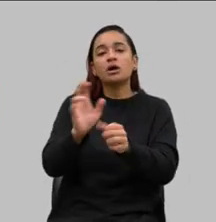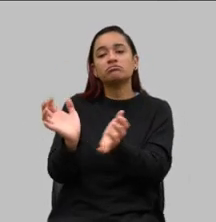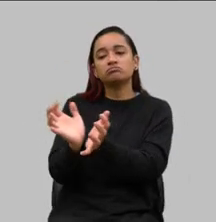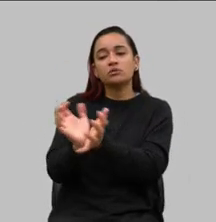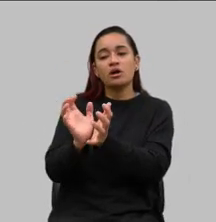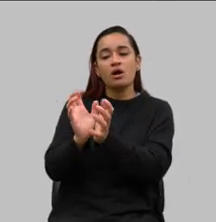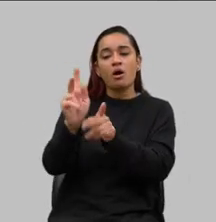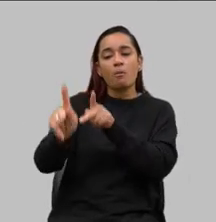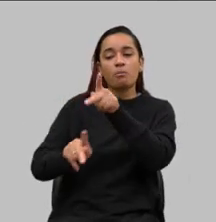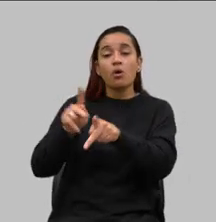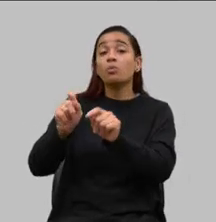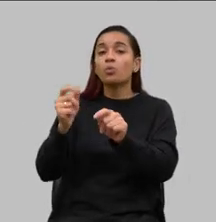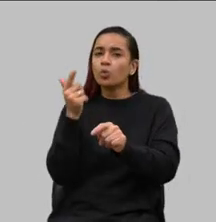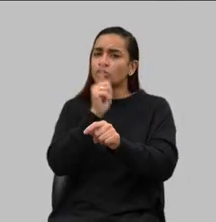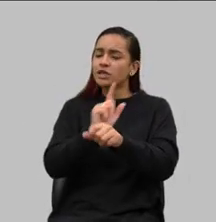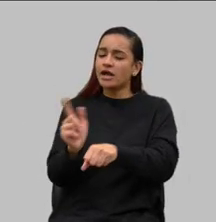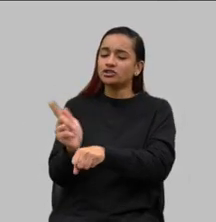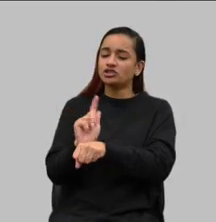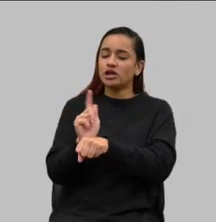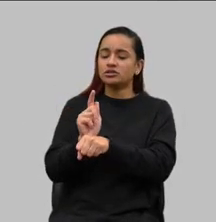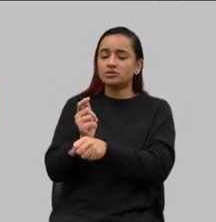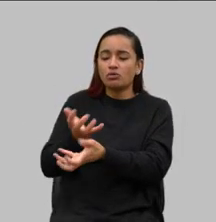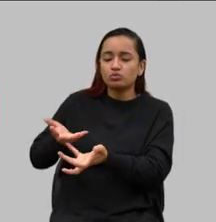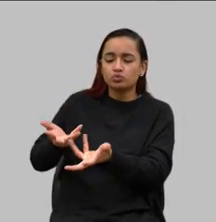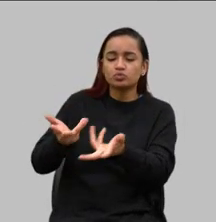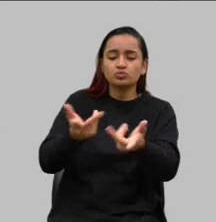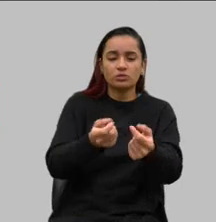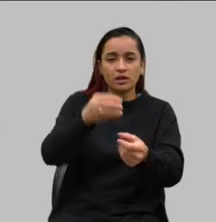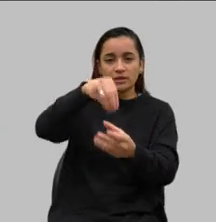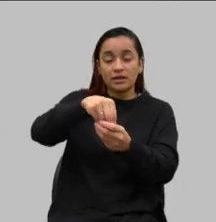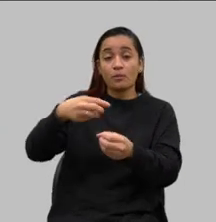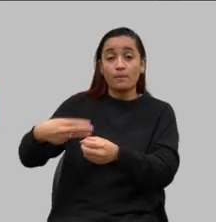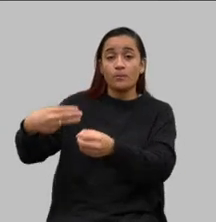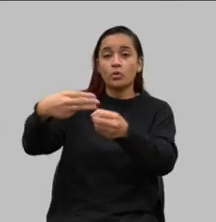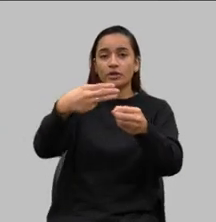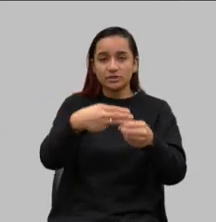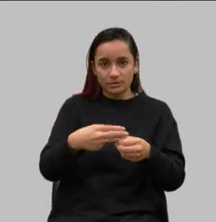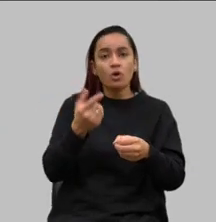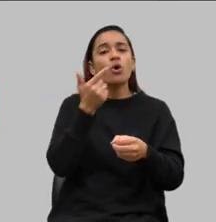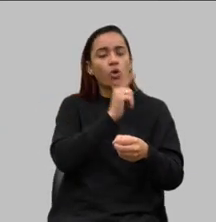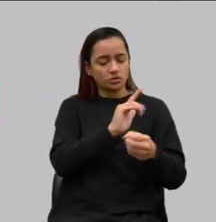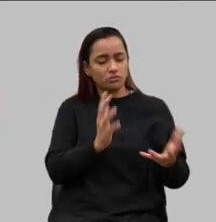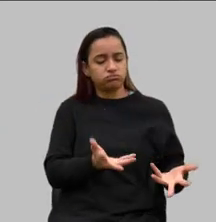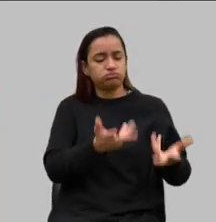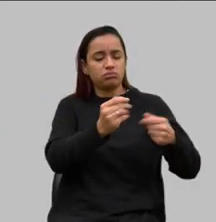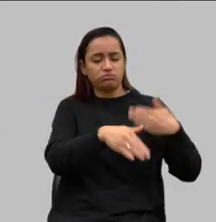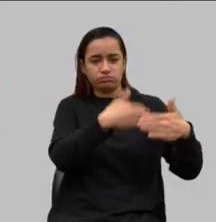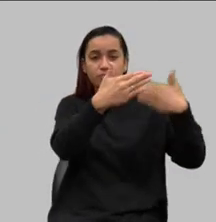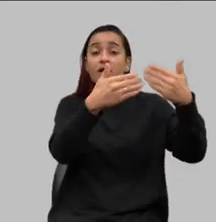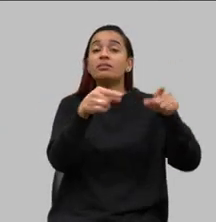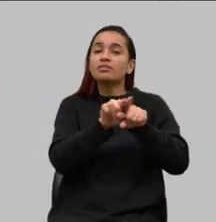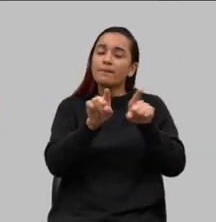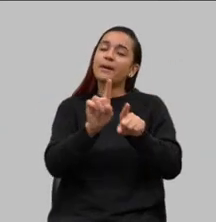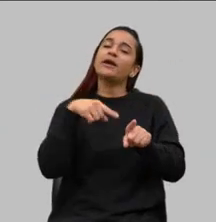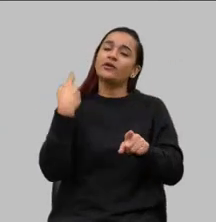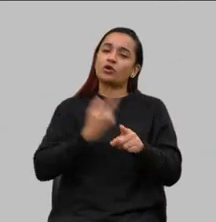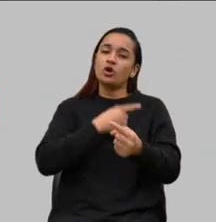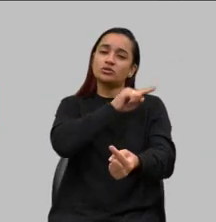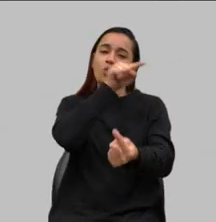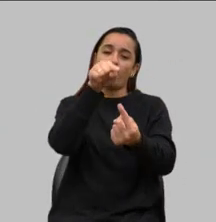aos municípios né porque traz aí ganho em escala e também seguindo a nossa meta de